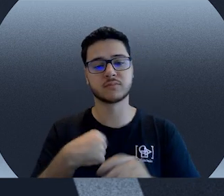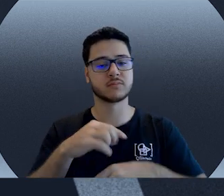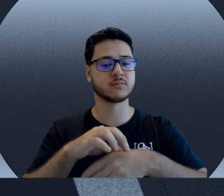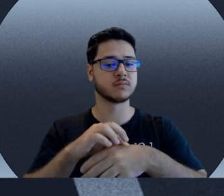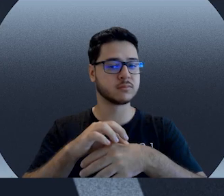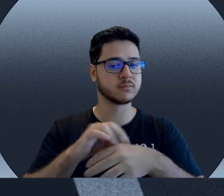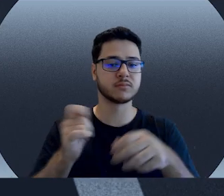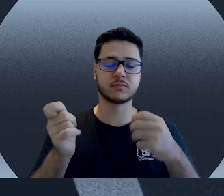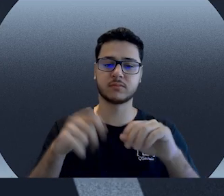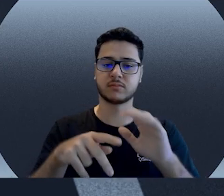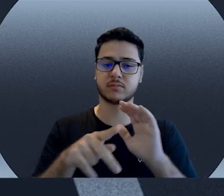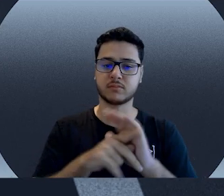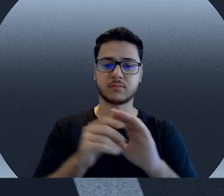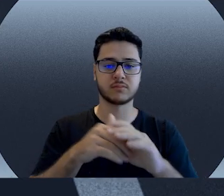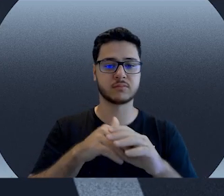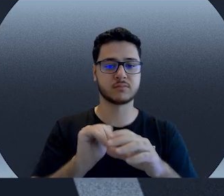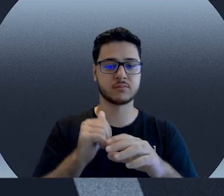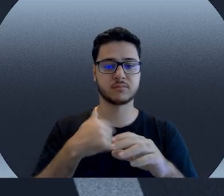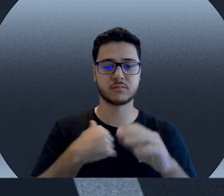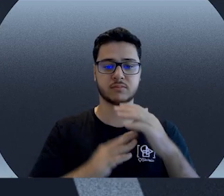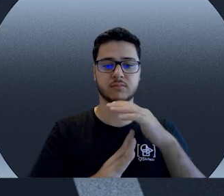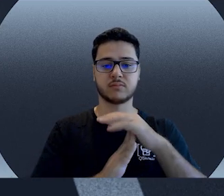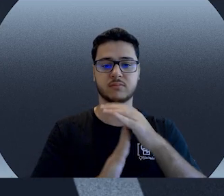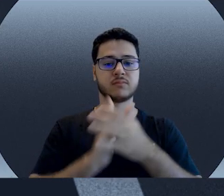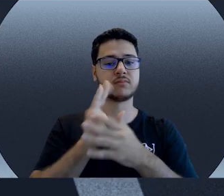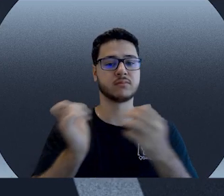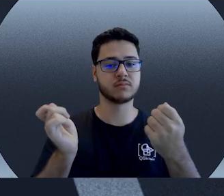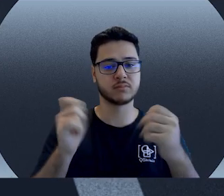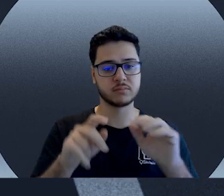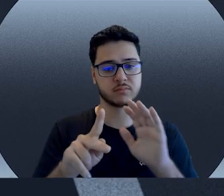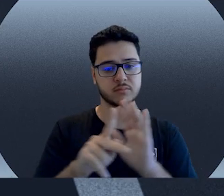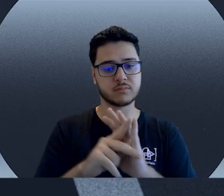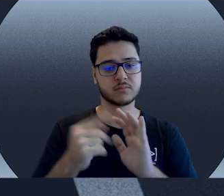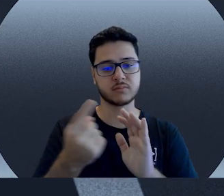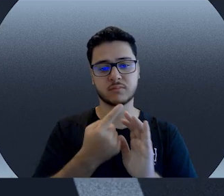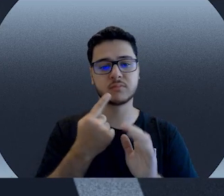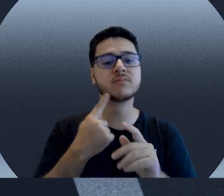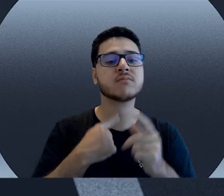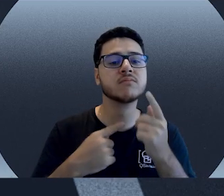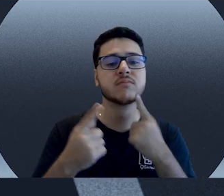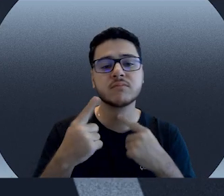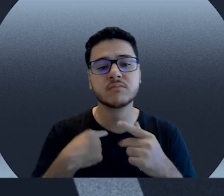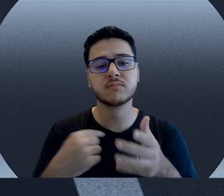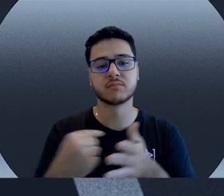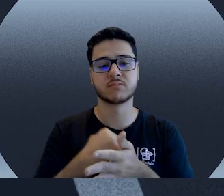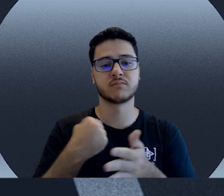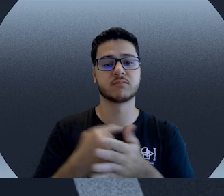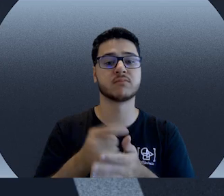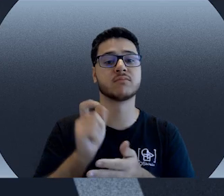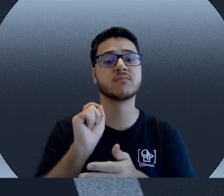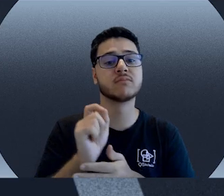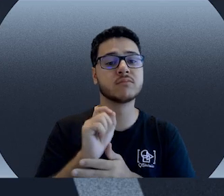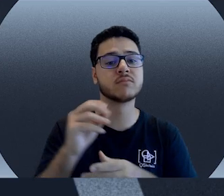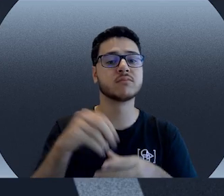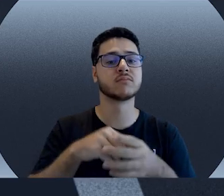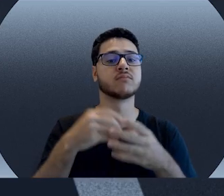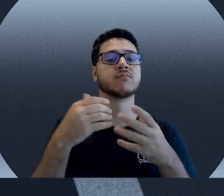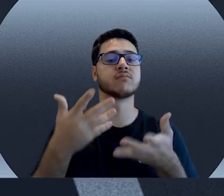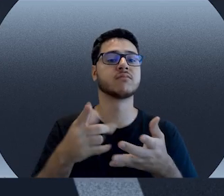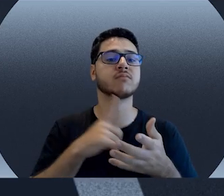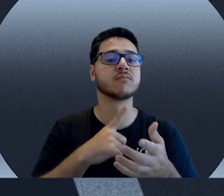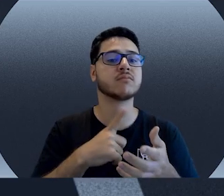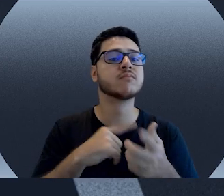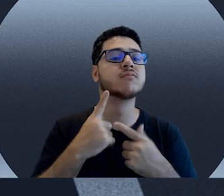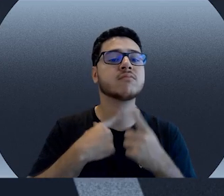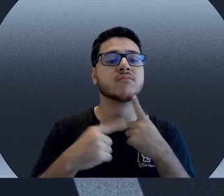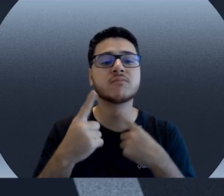carne, né, para fora, que transborda do quadro e nos indaga a perguntar o que é isso que grita, que tem